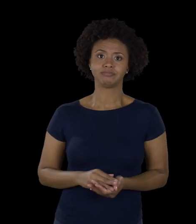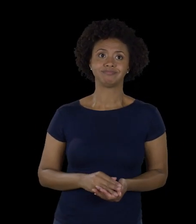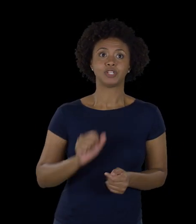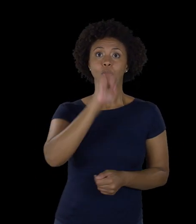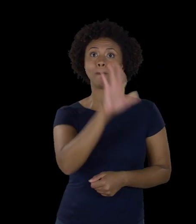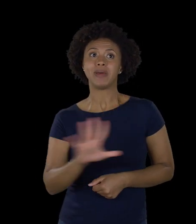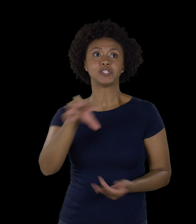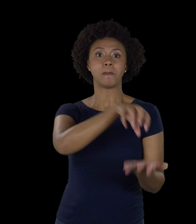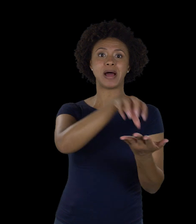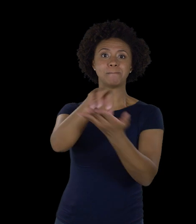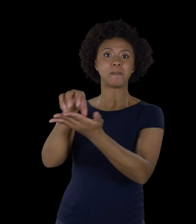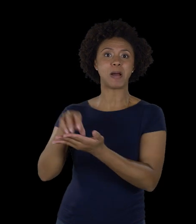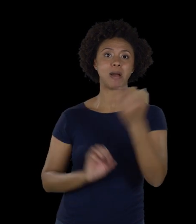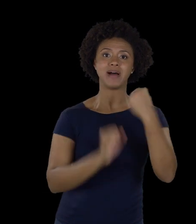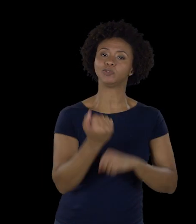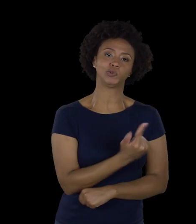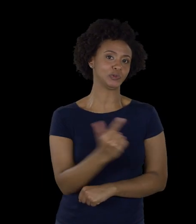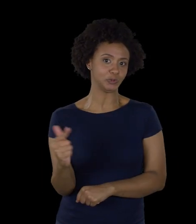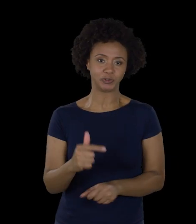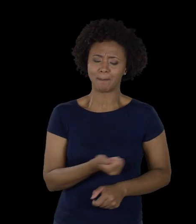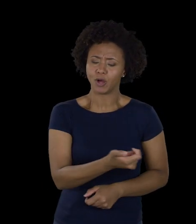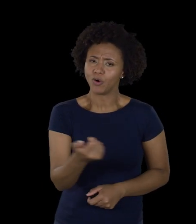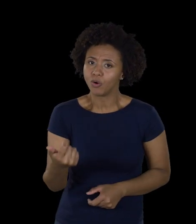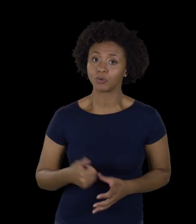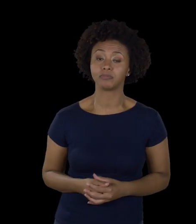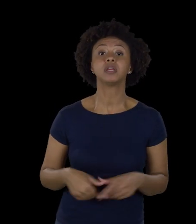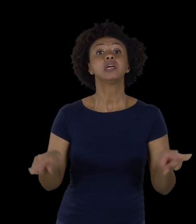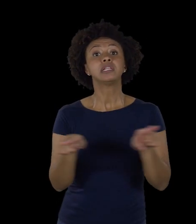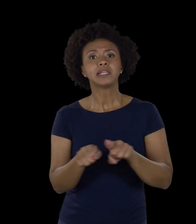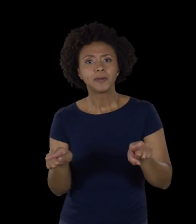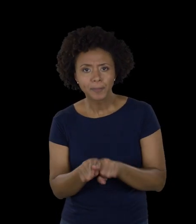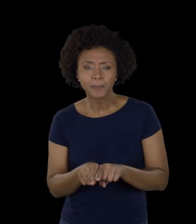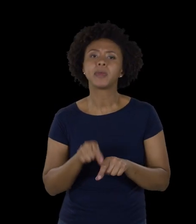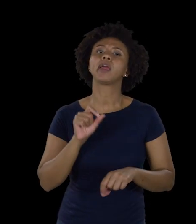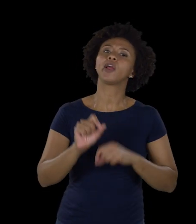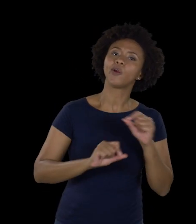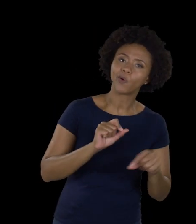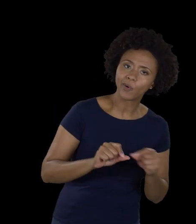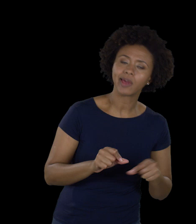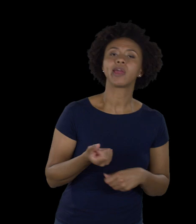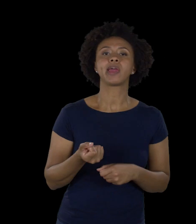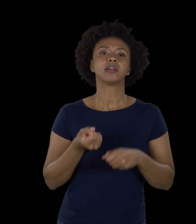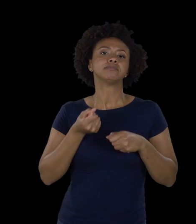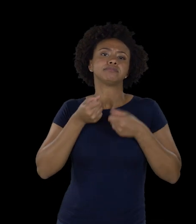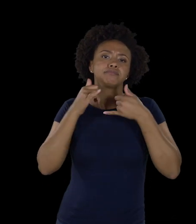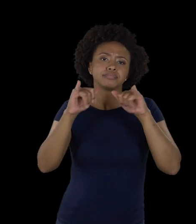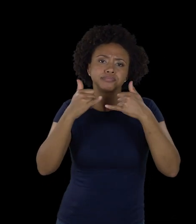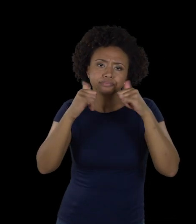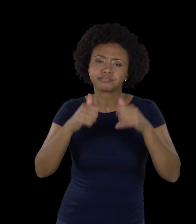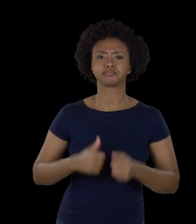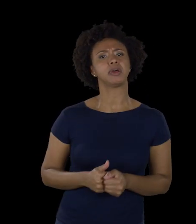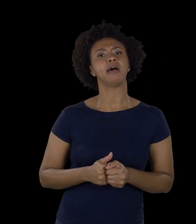uma industrialização homogênea em todo o país. São feitos também investimentos no setor de siderurgia, comunicação,